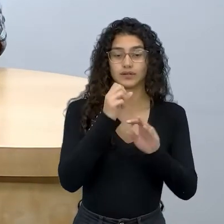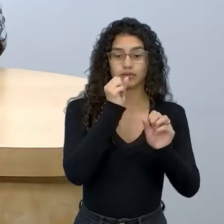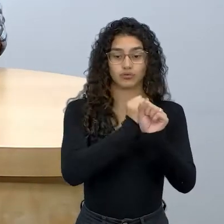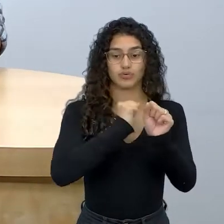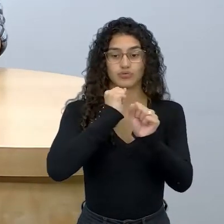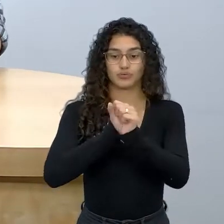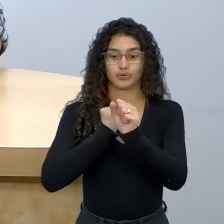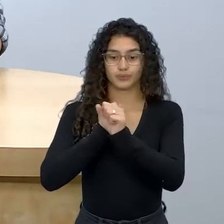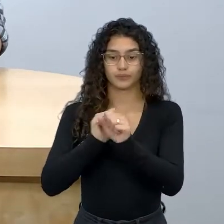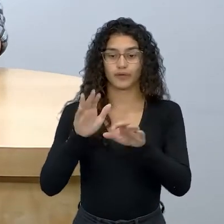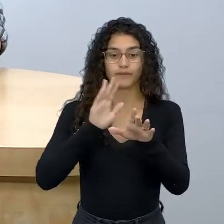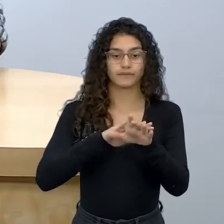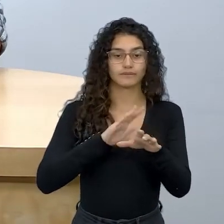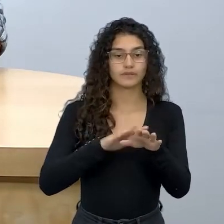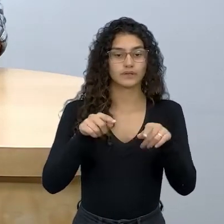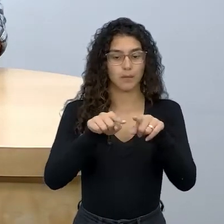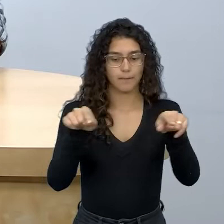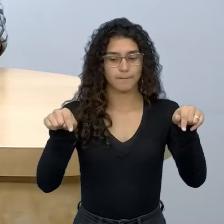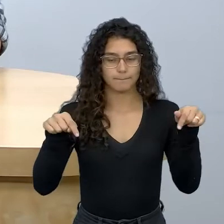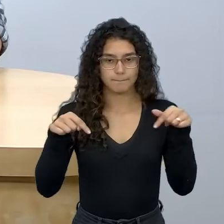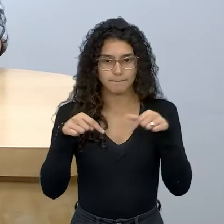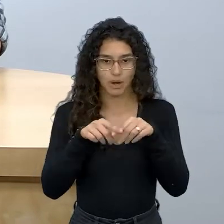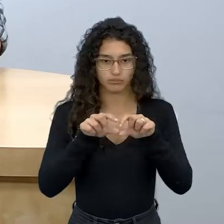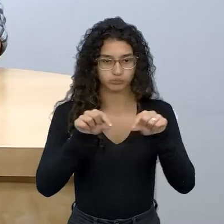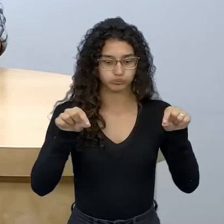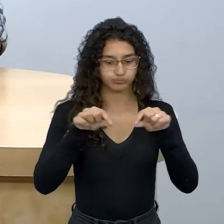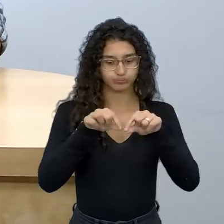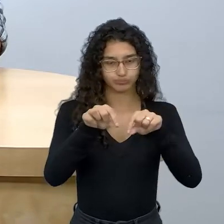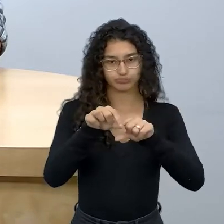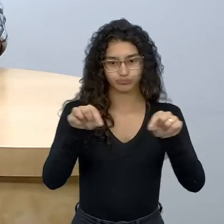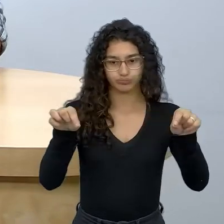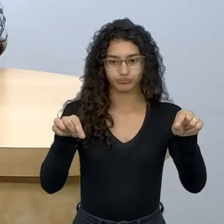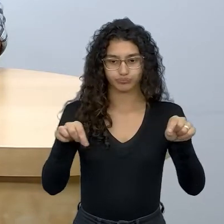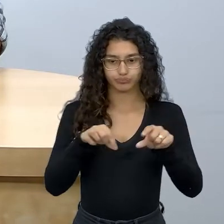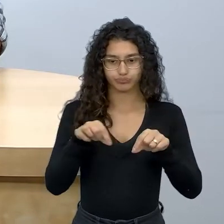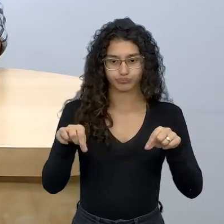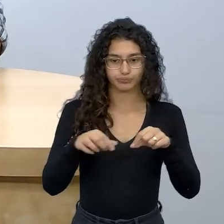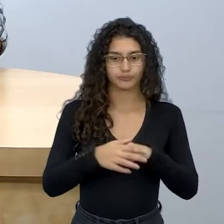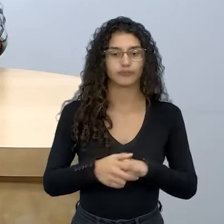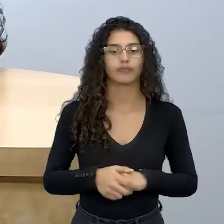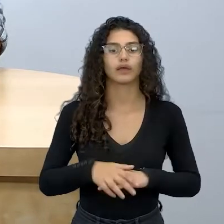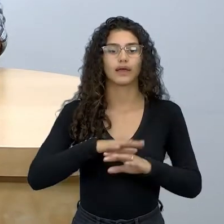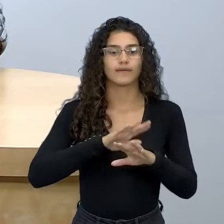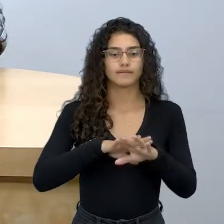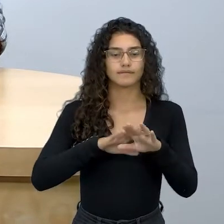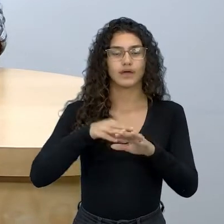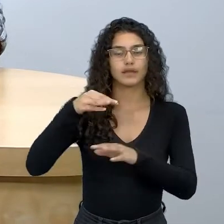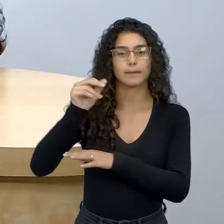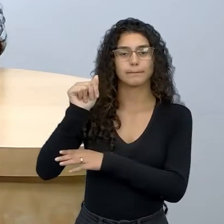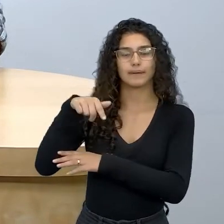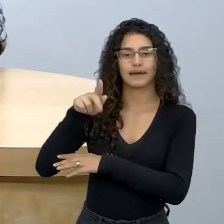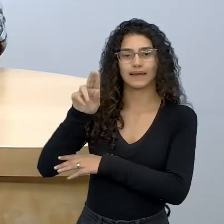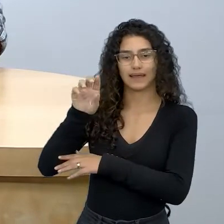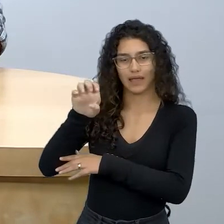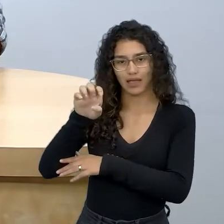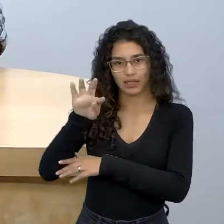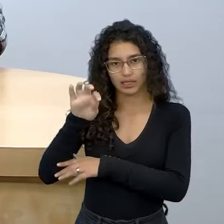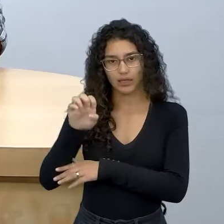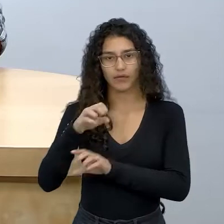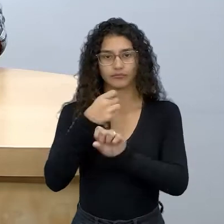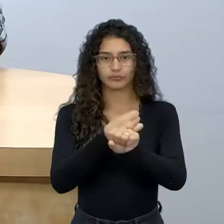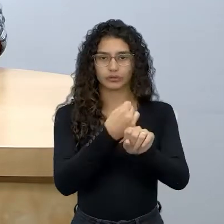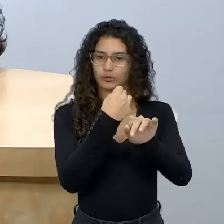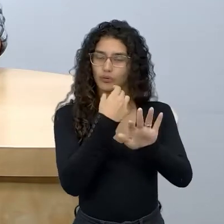gente fez a planta baixa, a gente fez a maquete virtual, né?